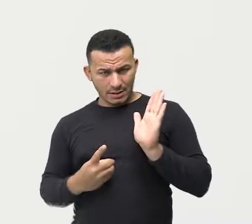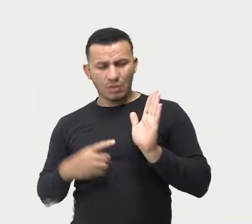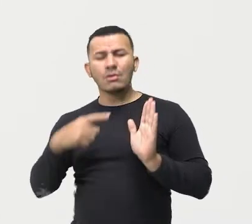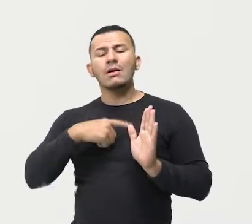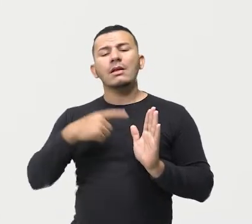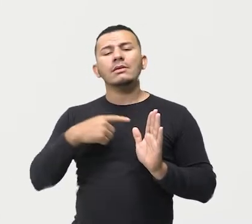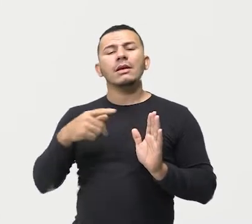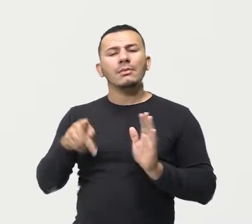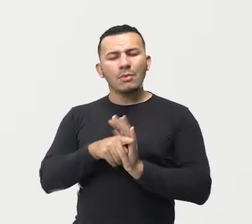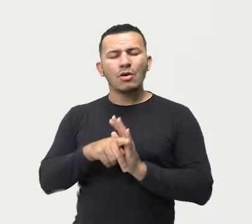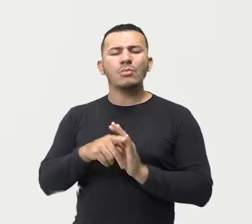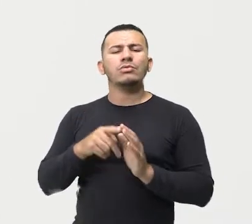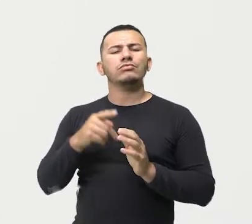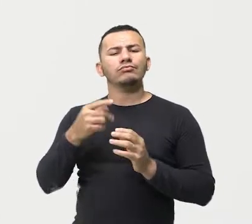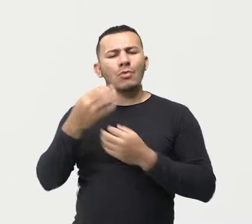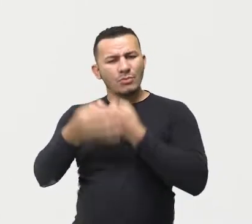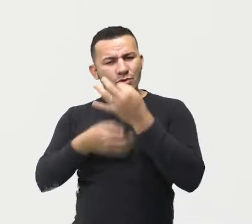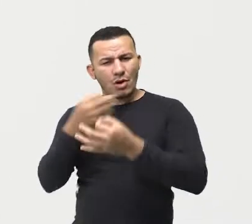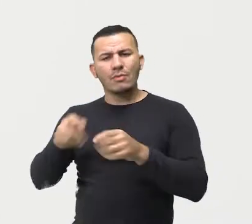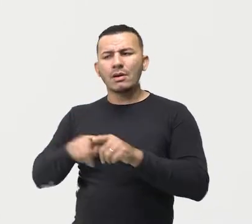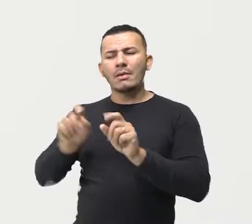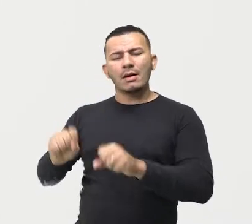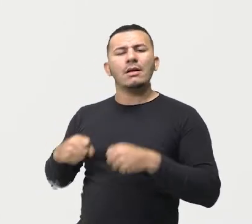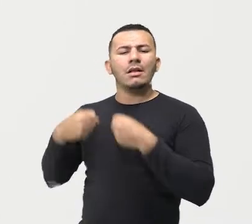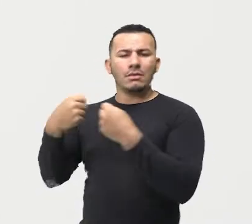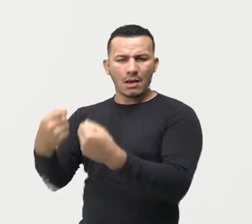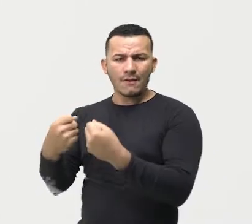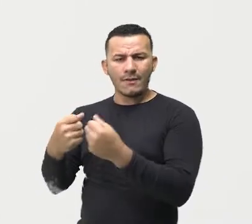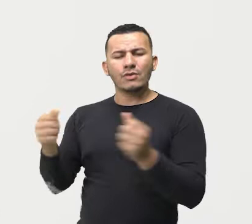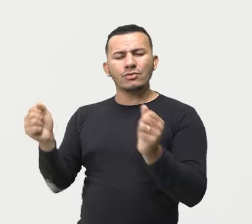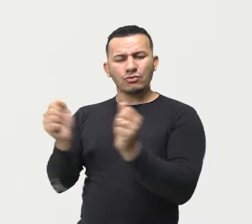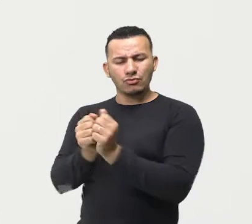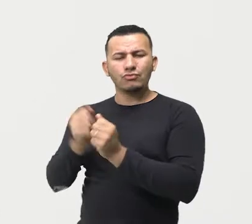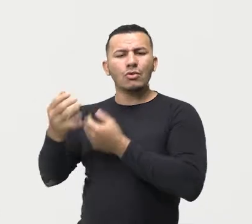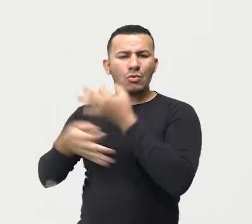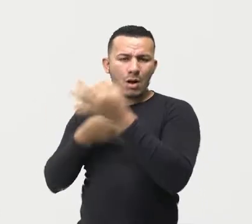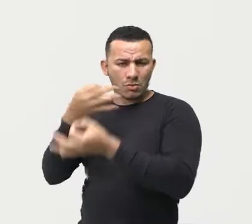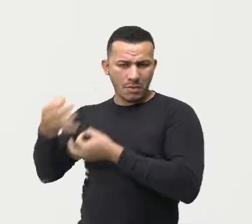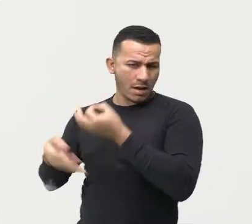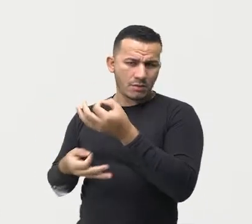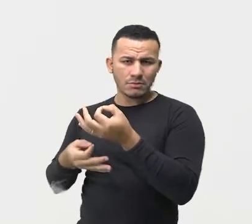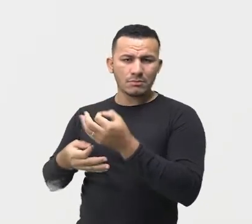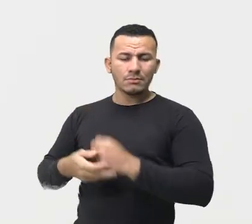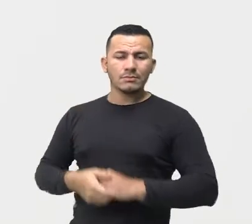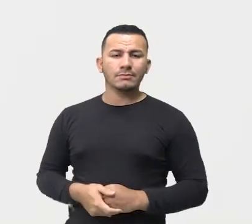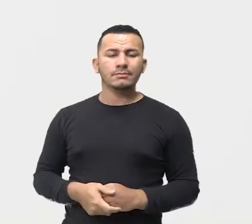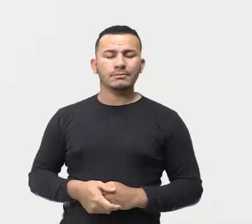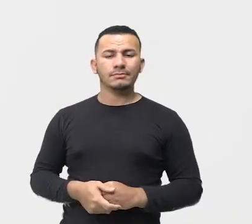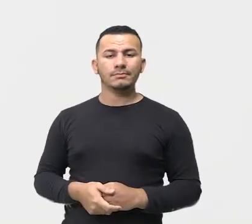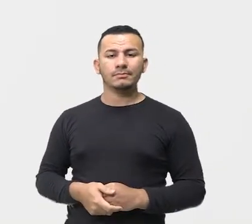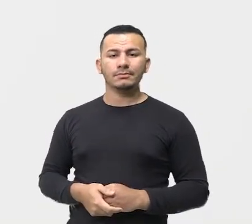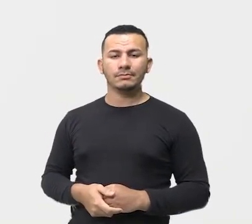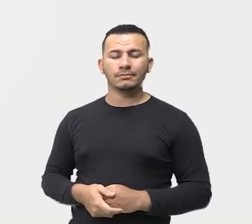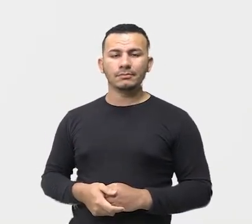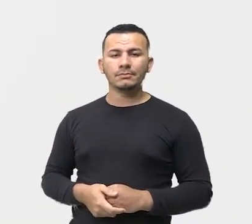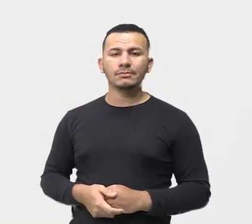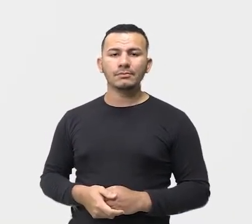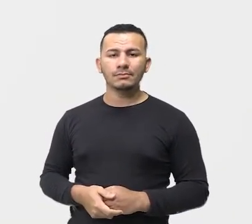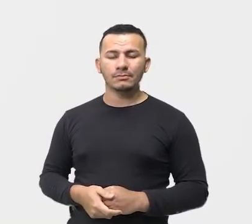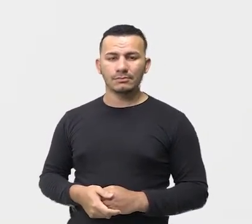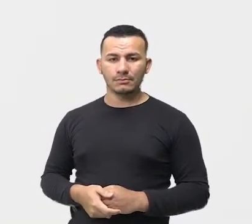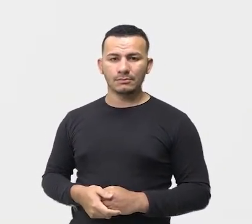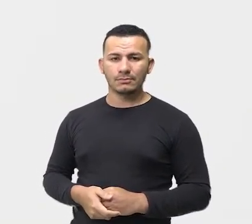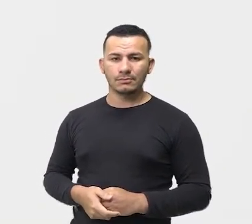uma opinião e defende a sua opinião por meio de argumentos certo continuando